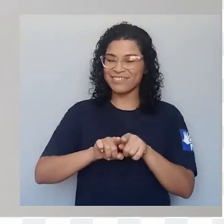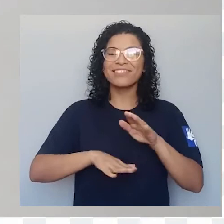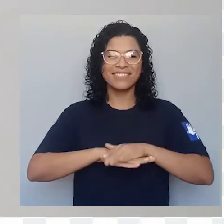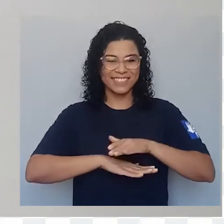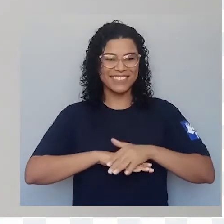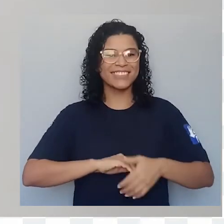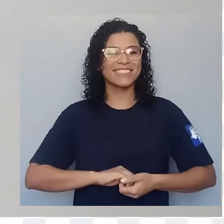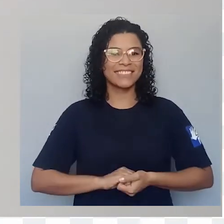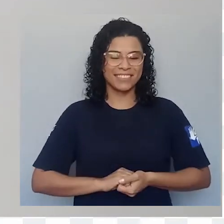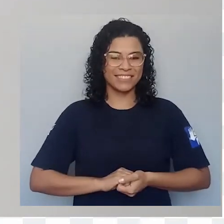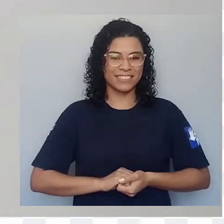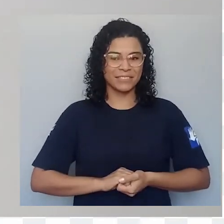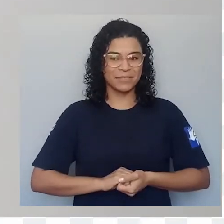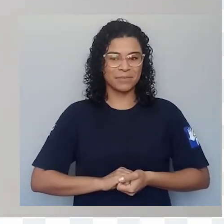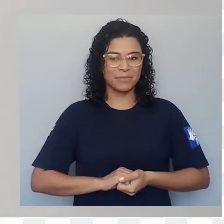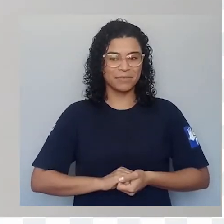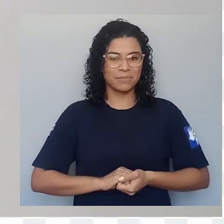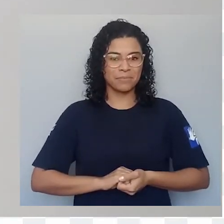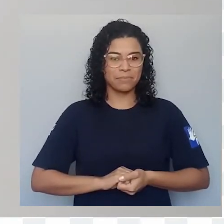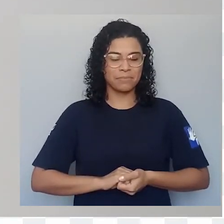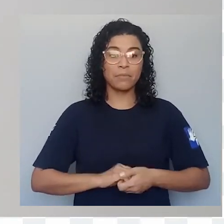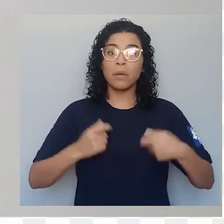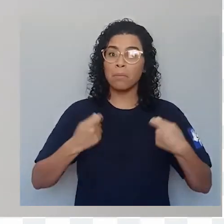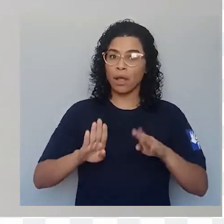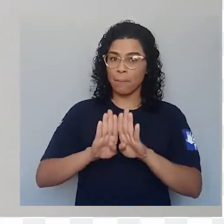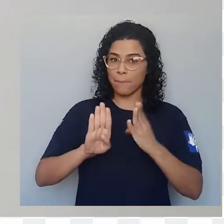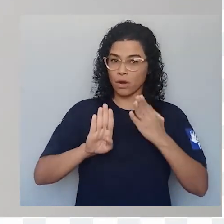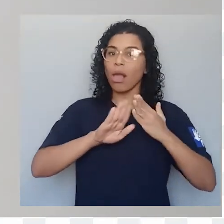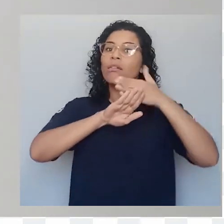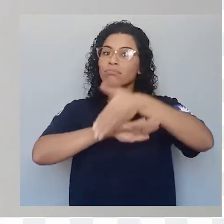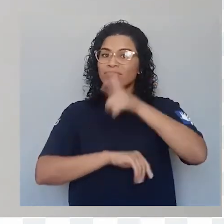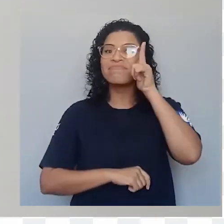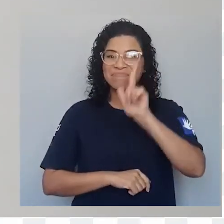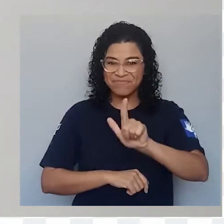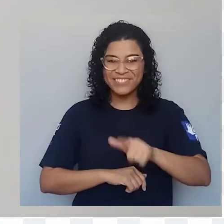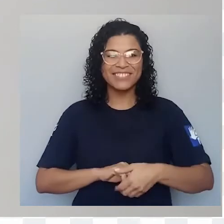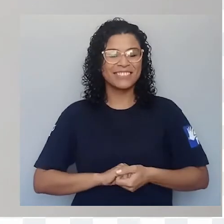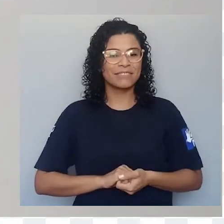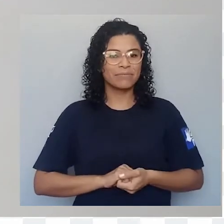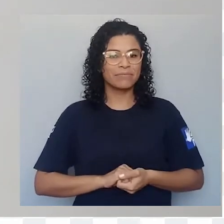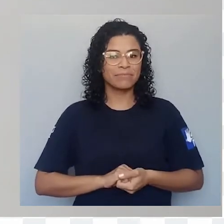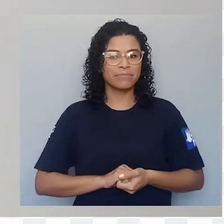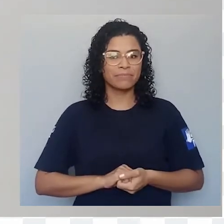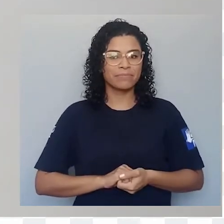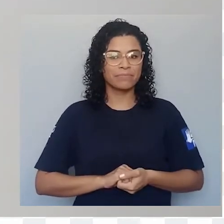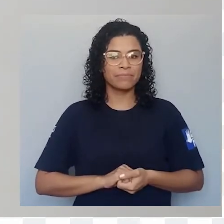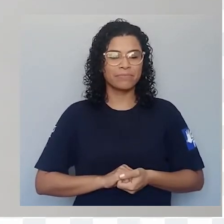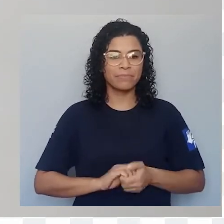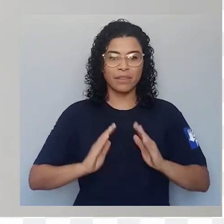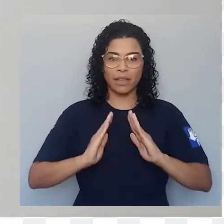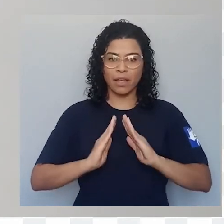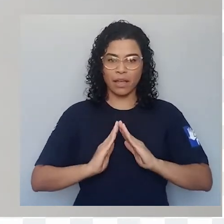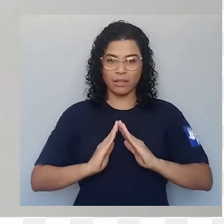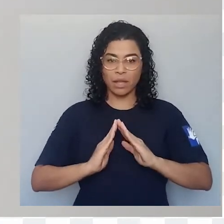portinha que precisa ter por onde entrar, não é? A nossa casa tem